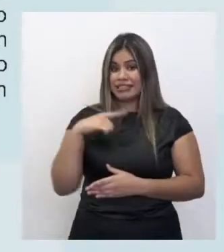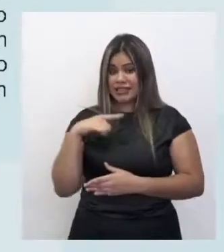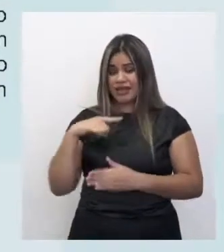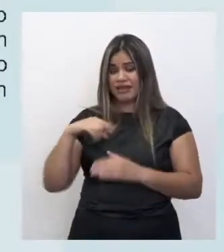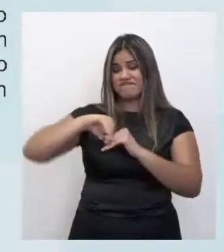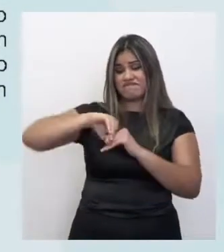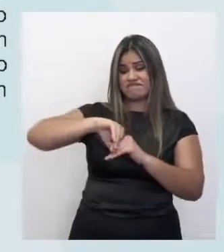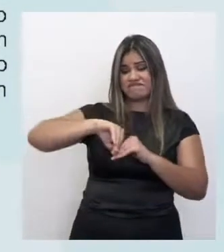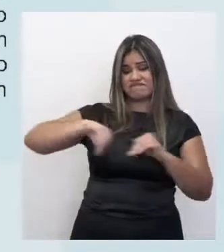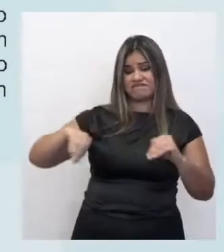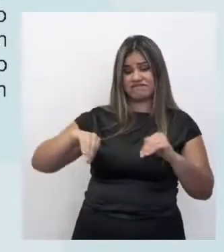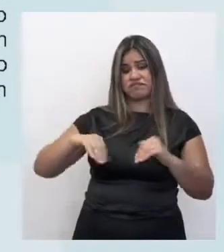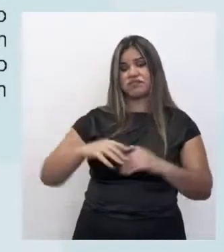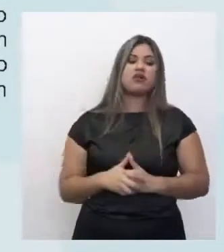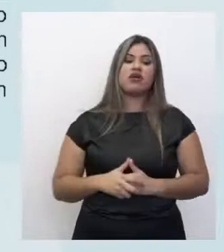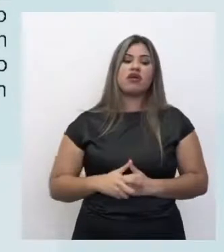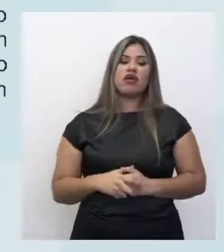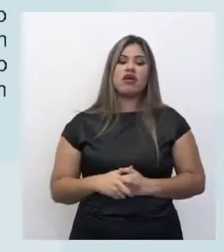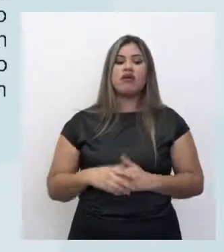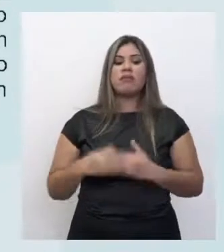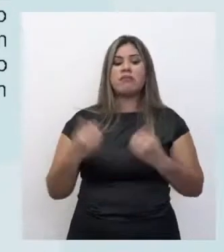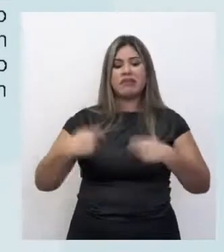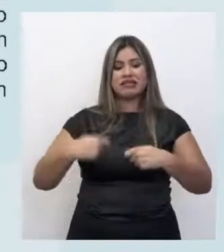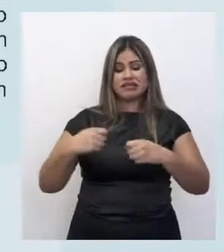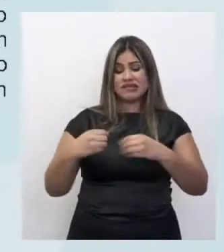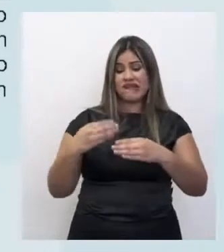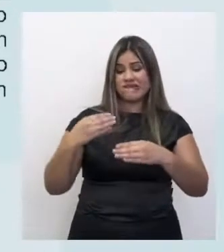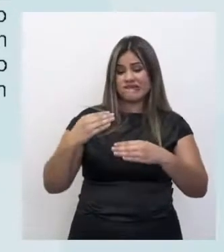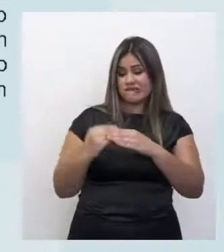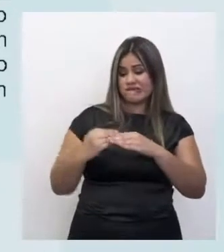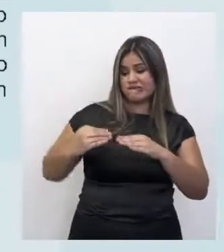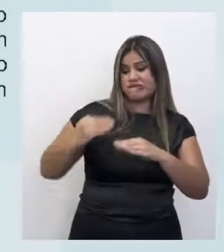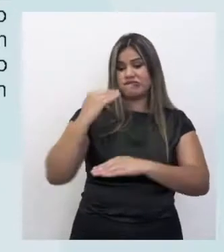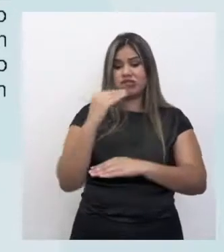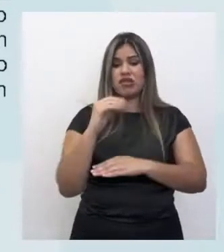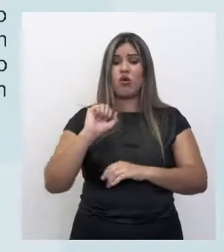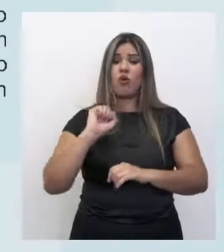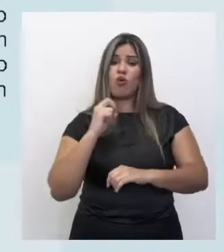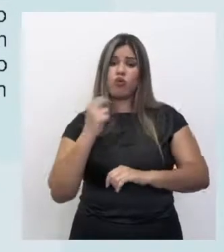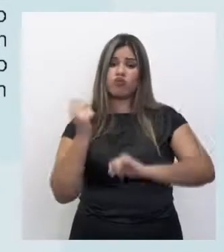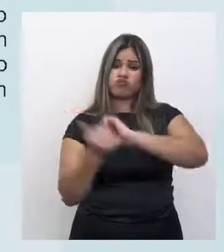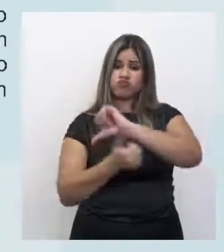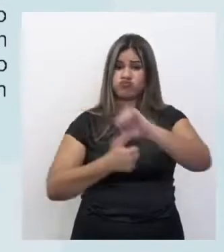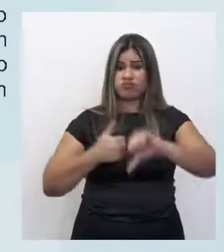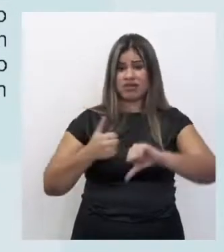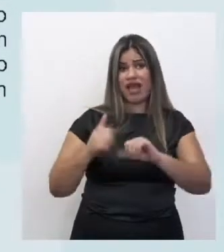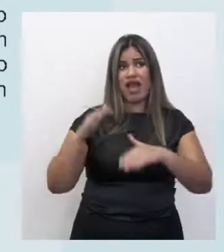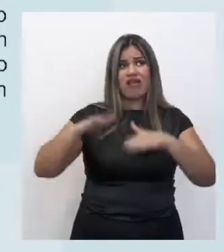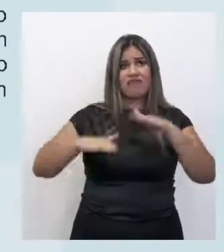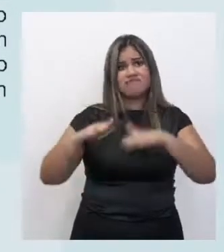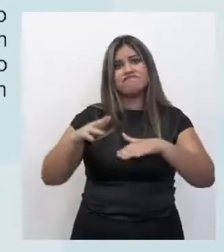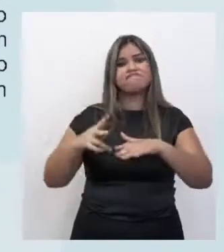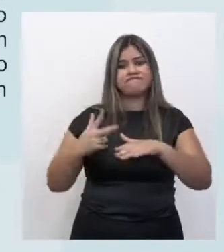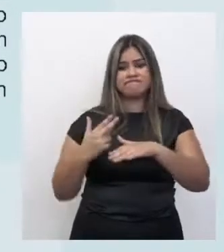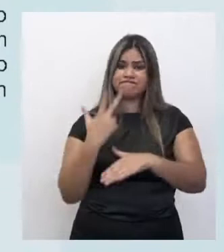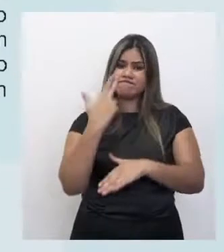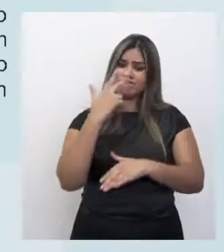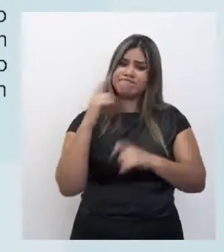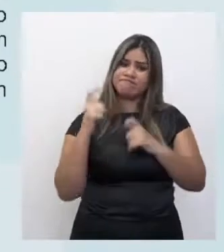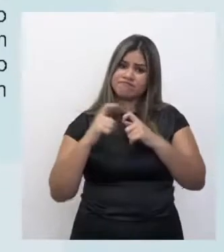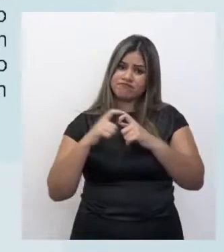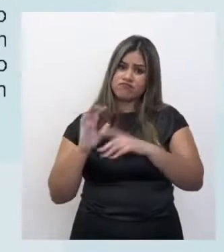vista como algo a ser superado ou corrigido, se possível por intervenção médica. Um exemplo, gente, de